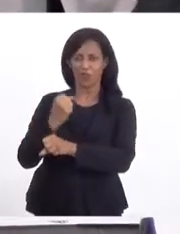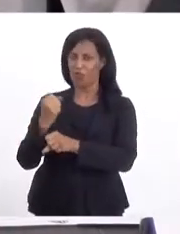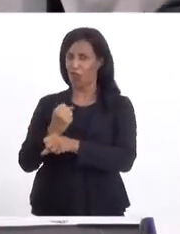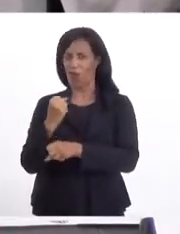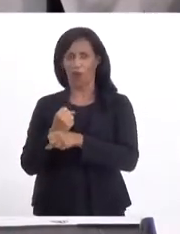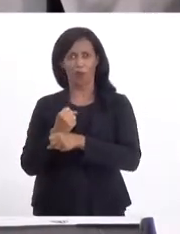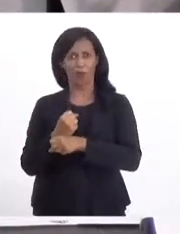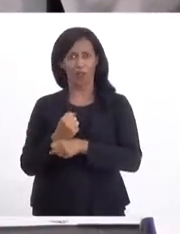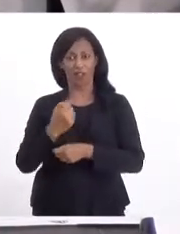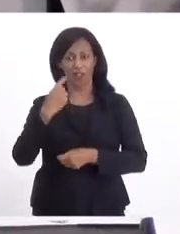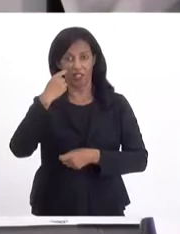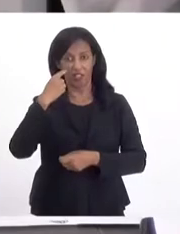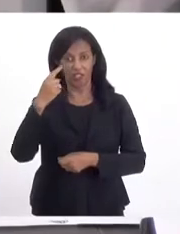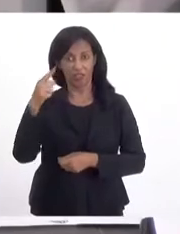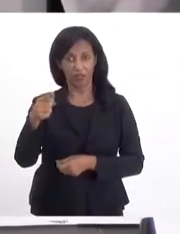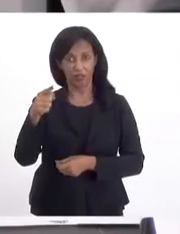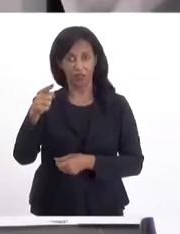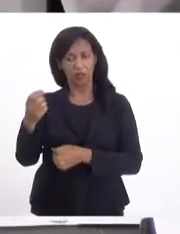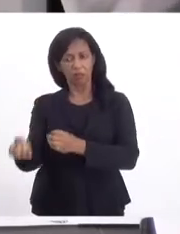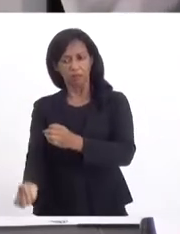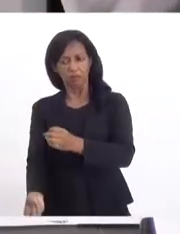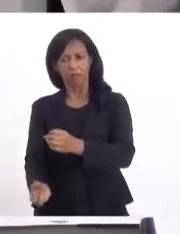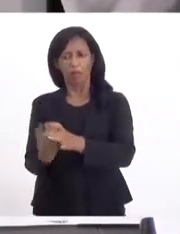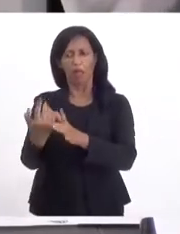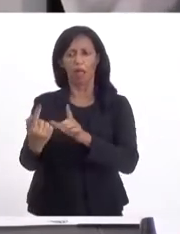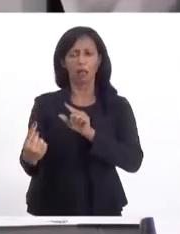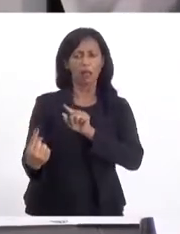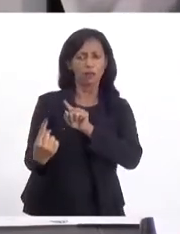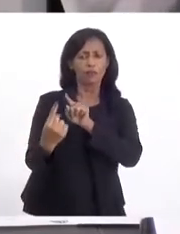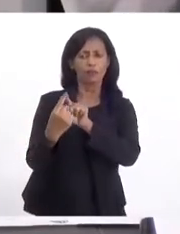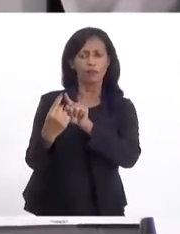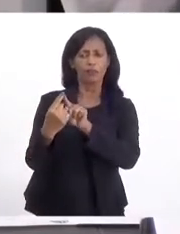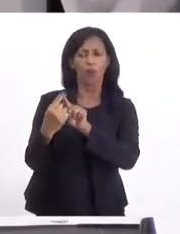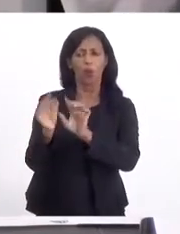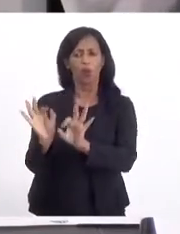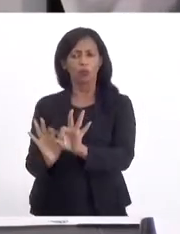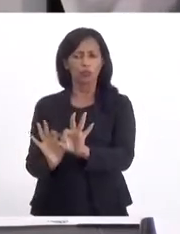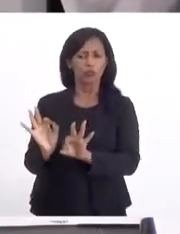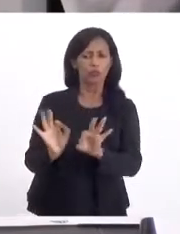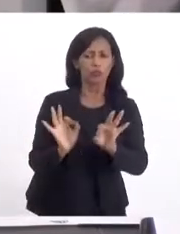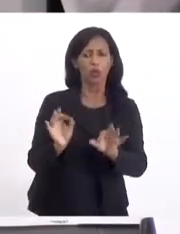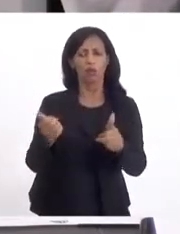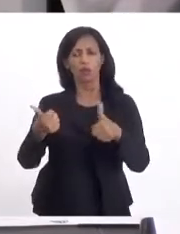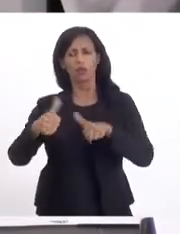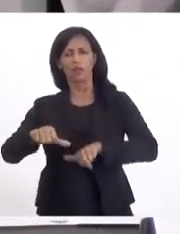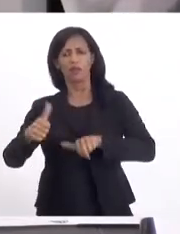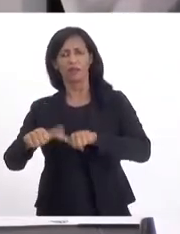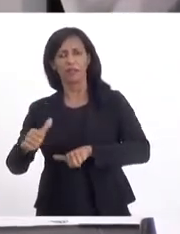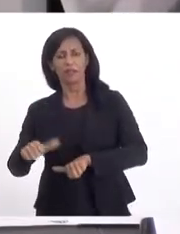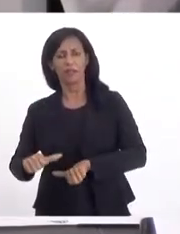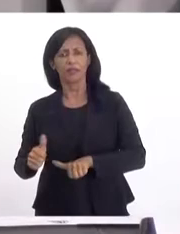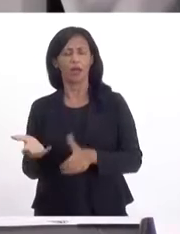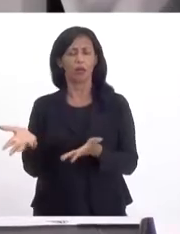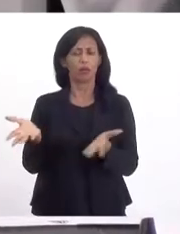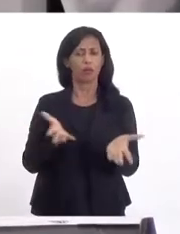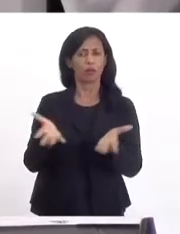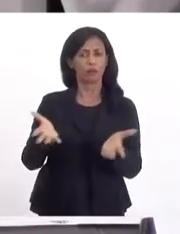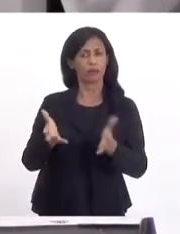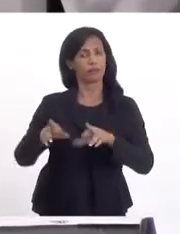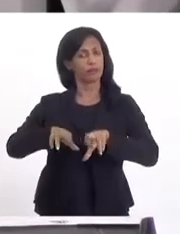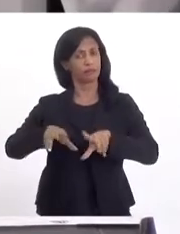ver se aquilo está sendo implantado de acordo com os prognósticos, diagnósticos, viabilidades,